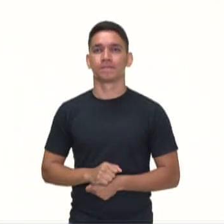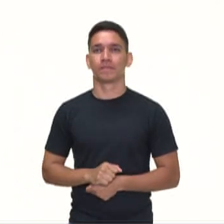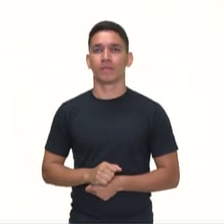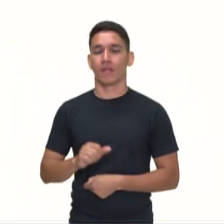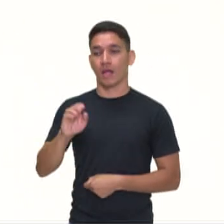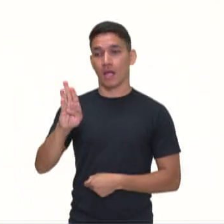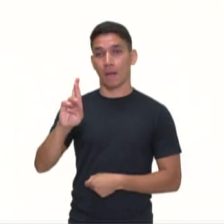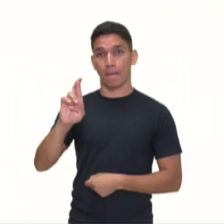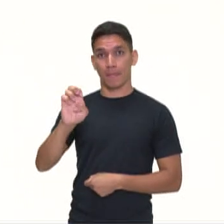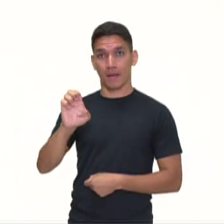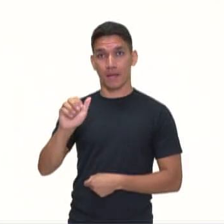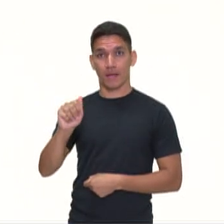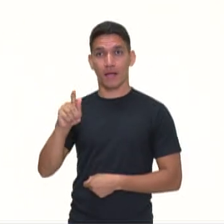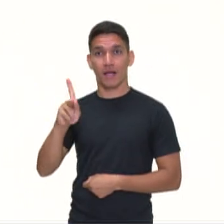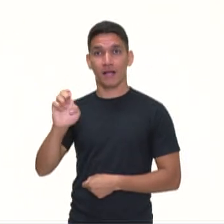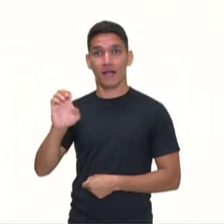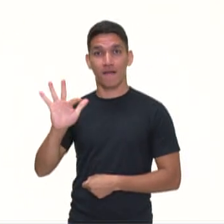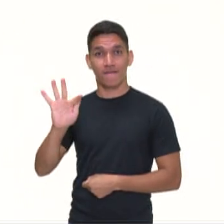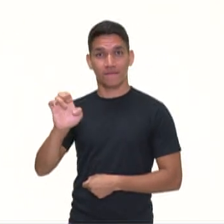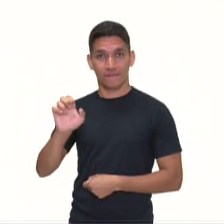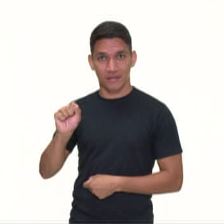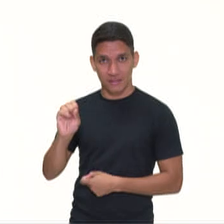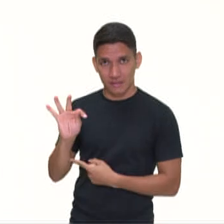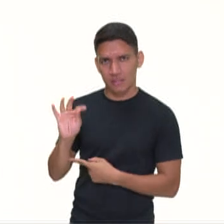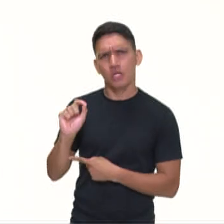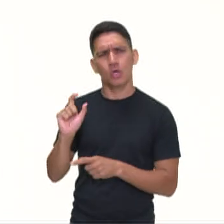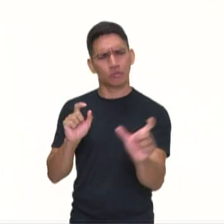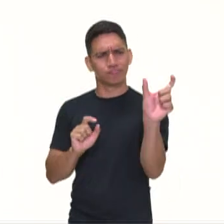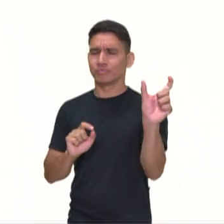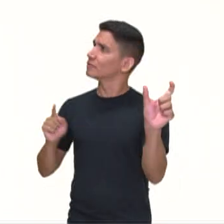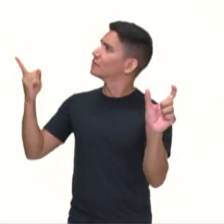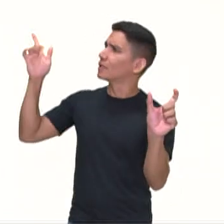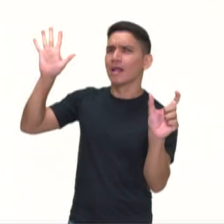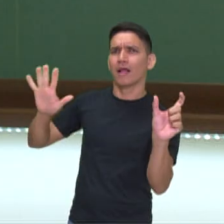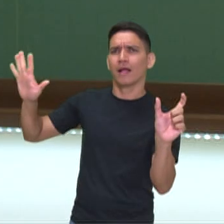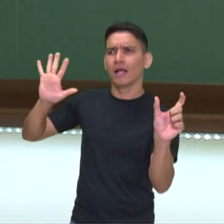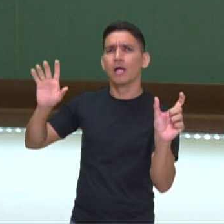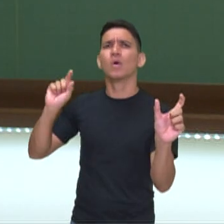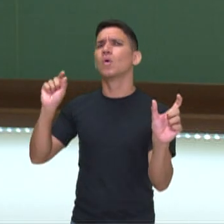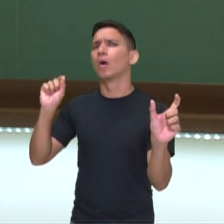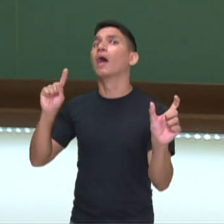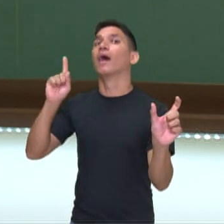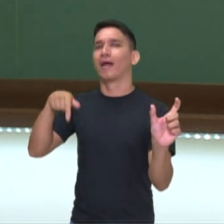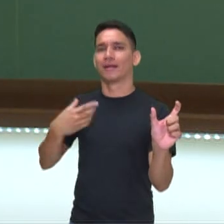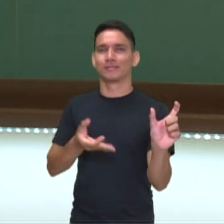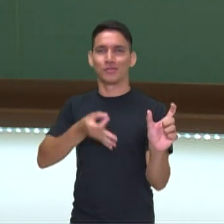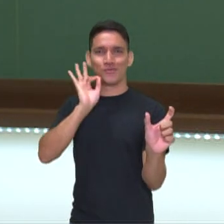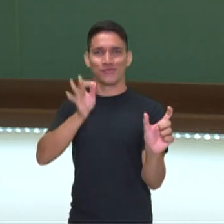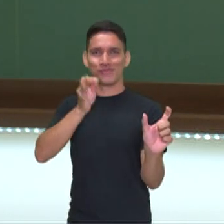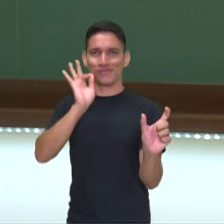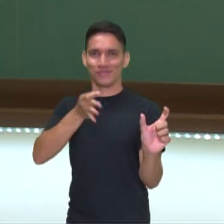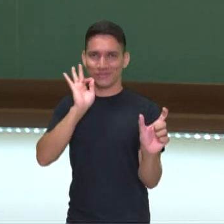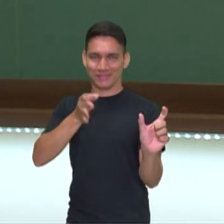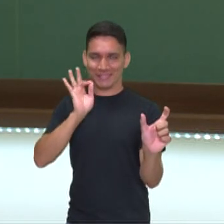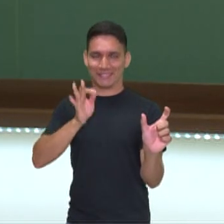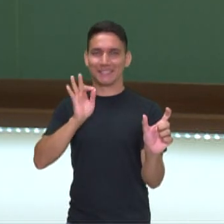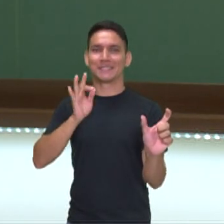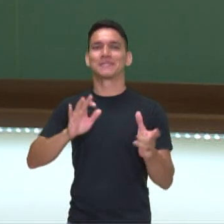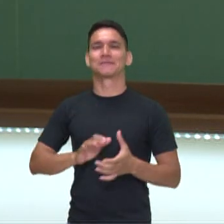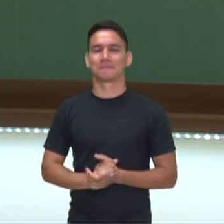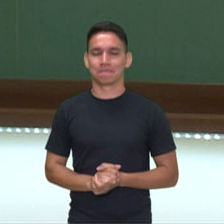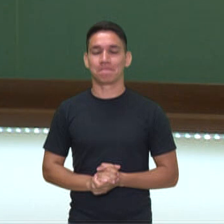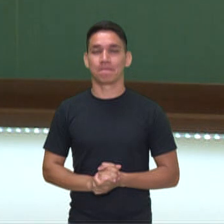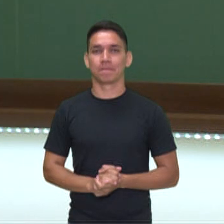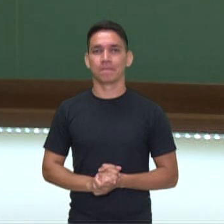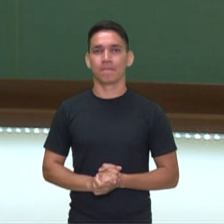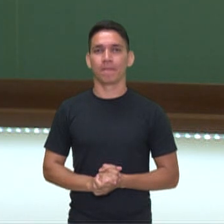o seu tipo de café da manhã diferente. Pode ser assim, bonito, como da nossa imagem. Pode ser um cafezinho com um pão na chapa,